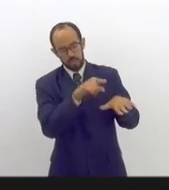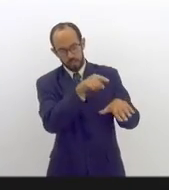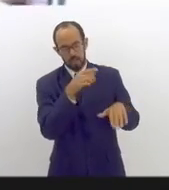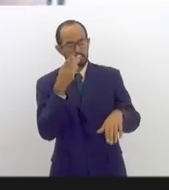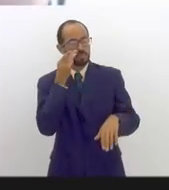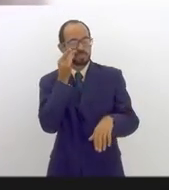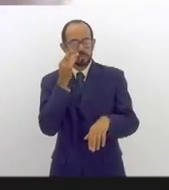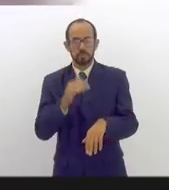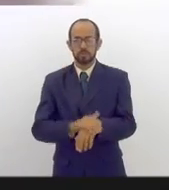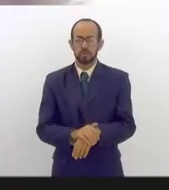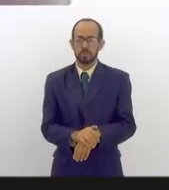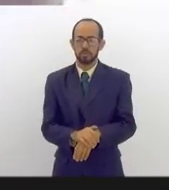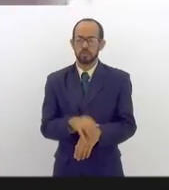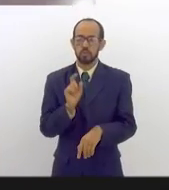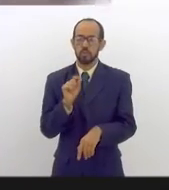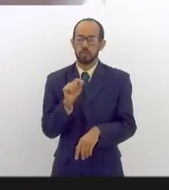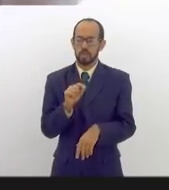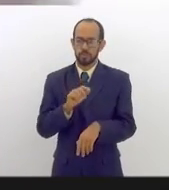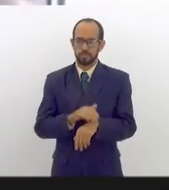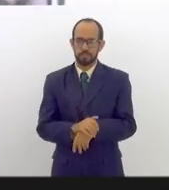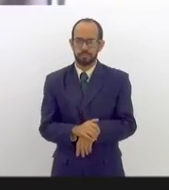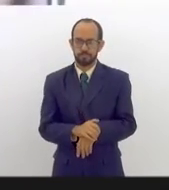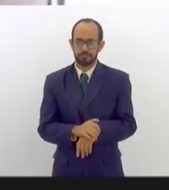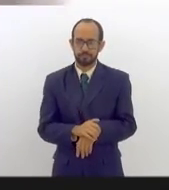aí da Alerj. É o seguinte,